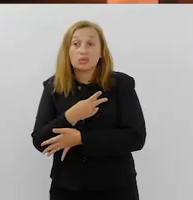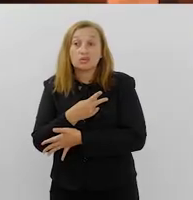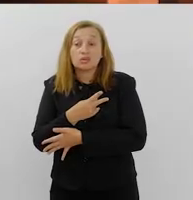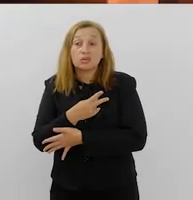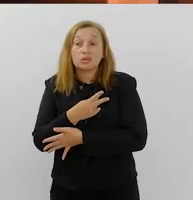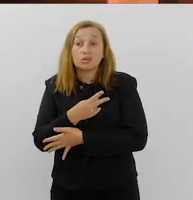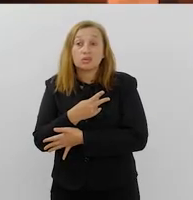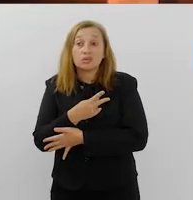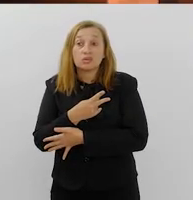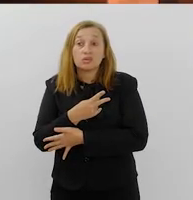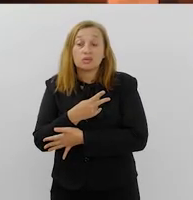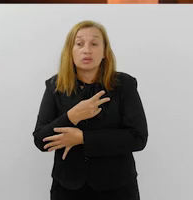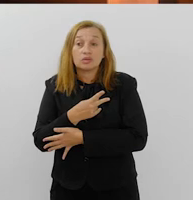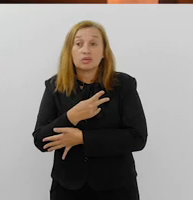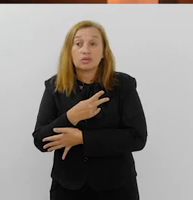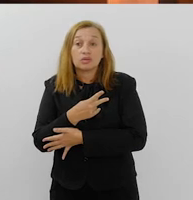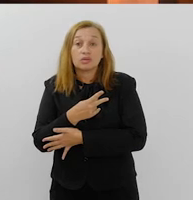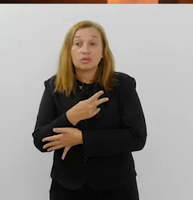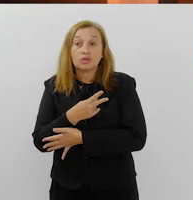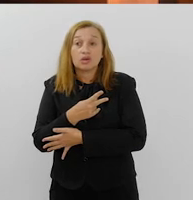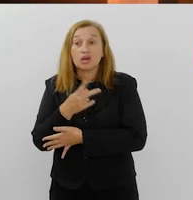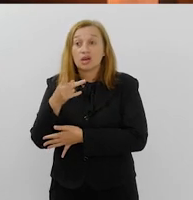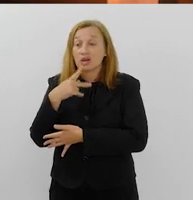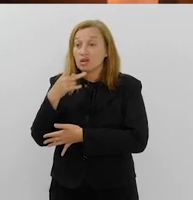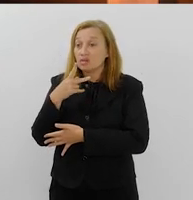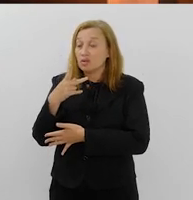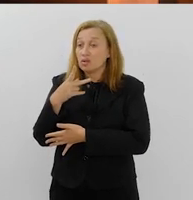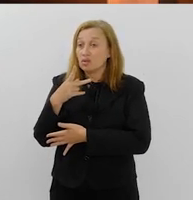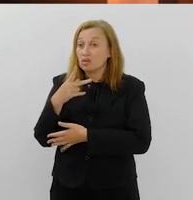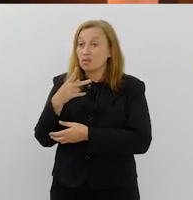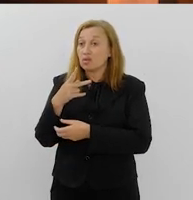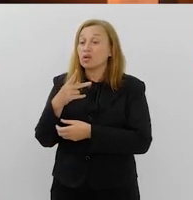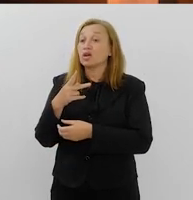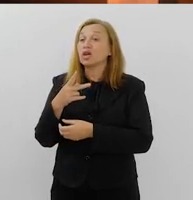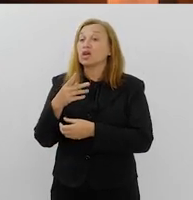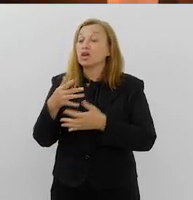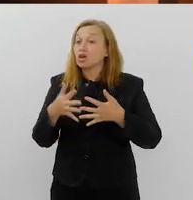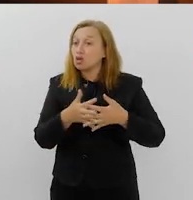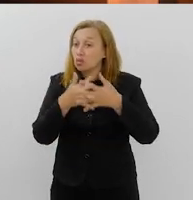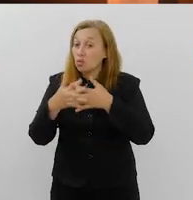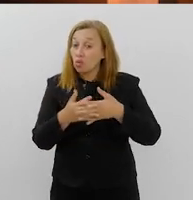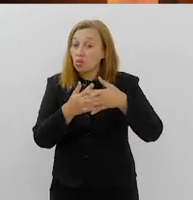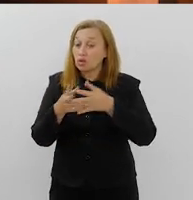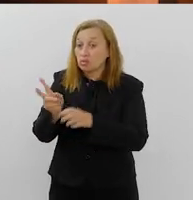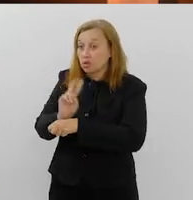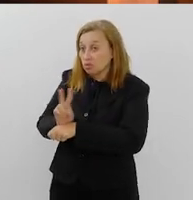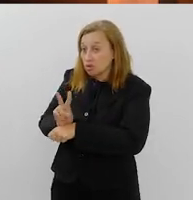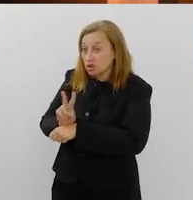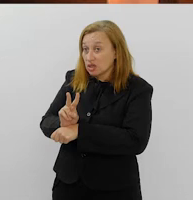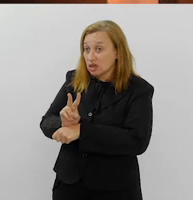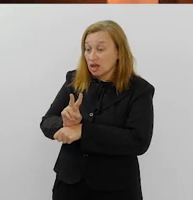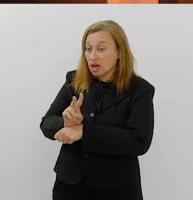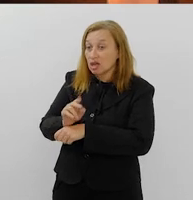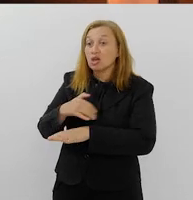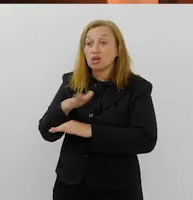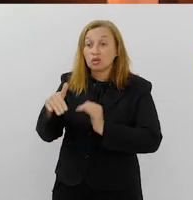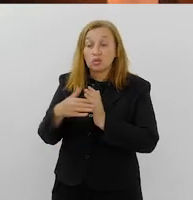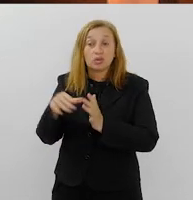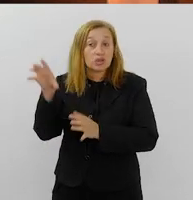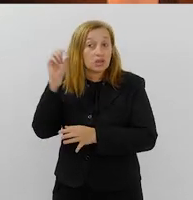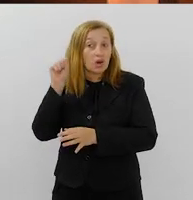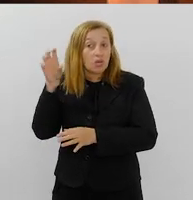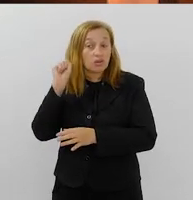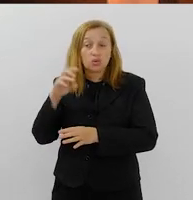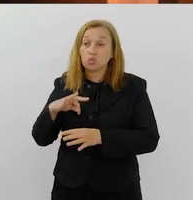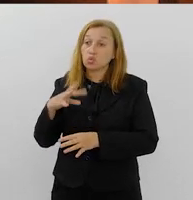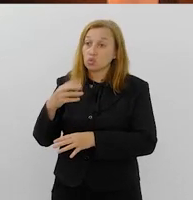E aí ele disse que era monitorado e que estavam escutando toda a conversa, né?